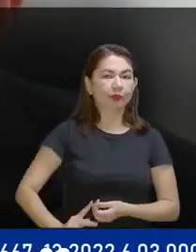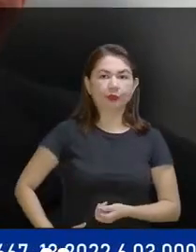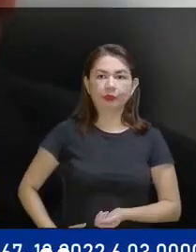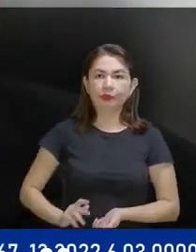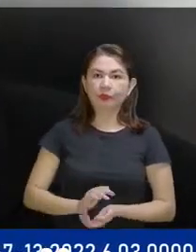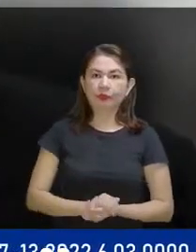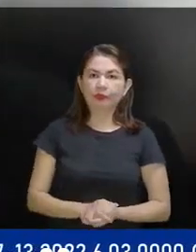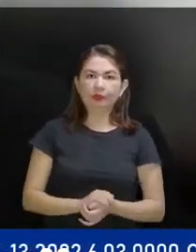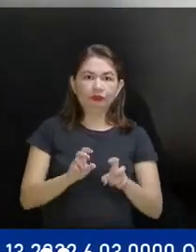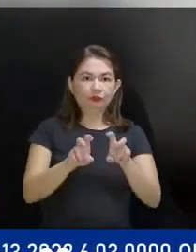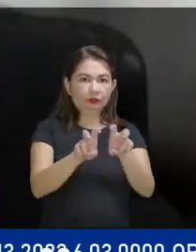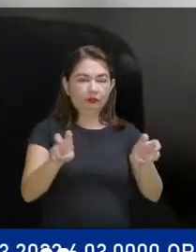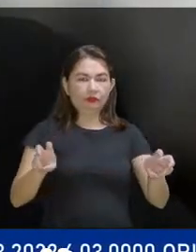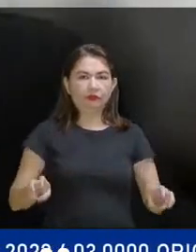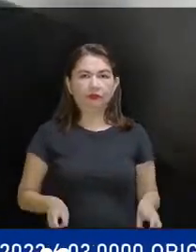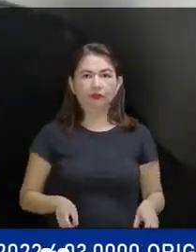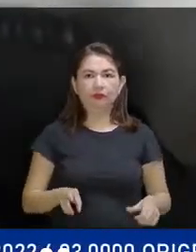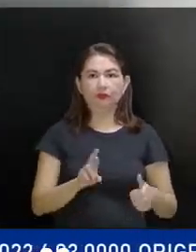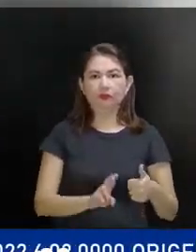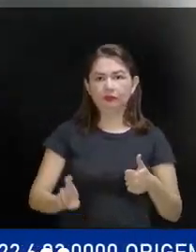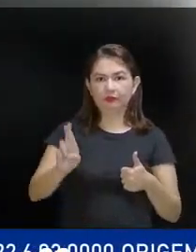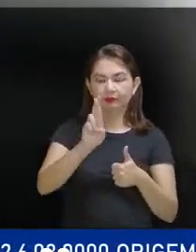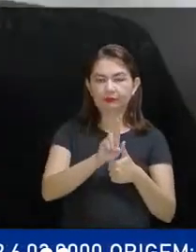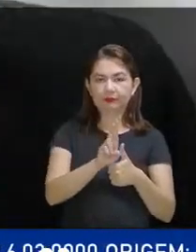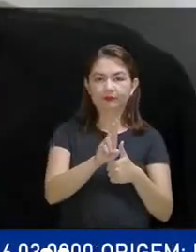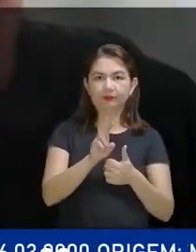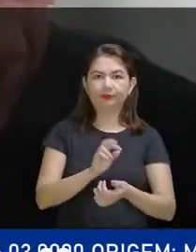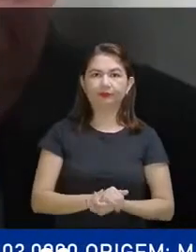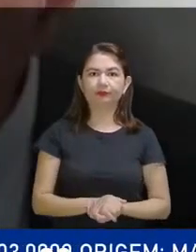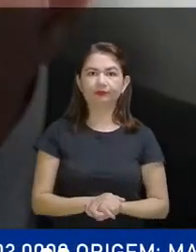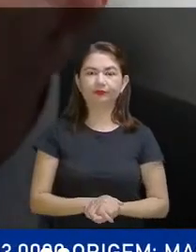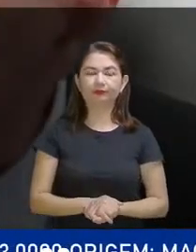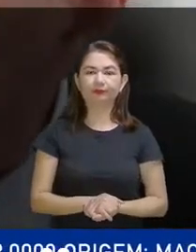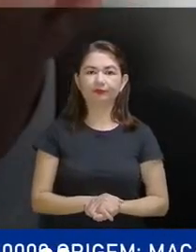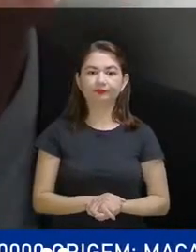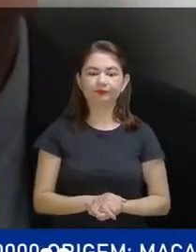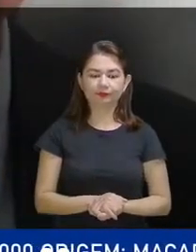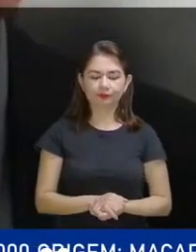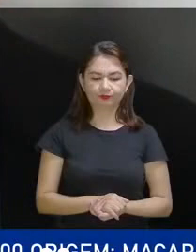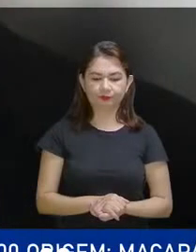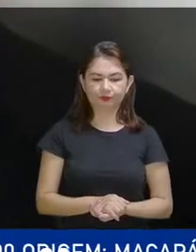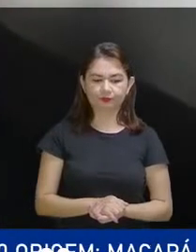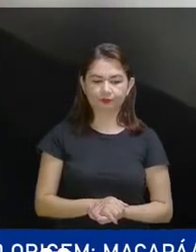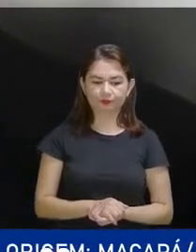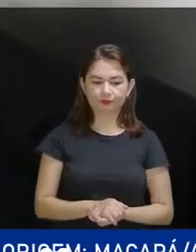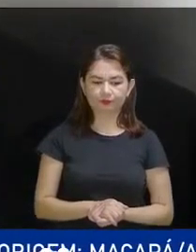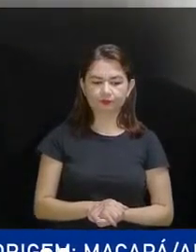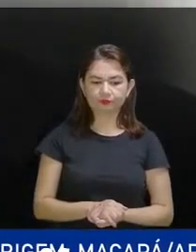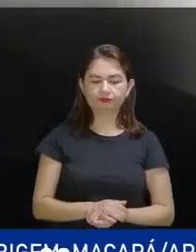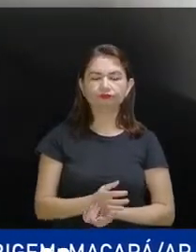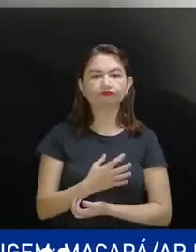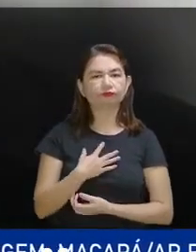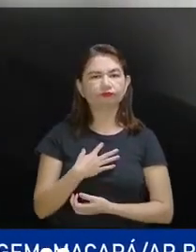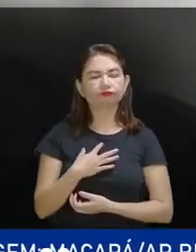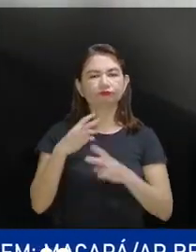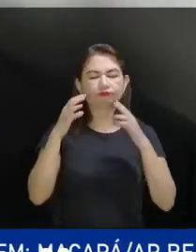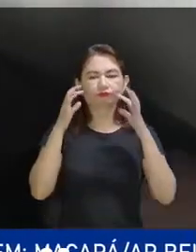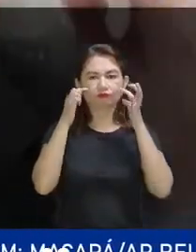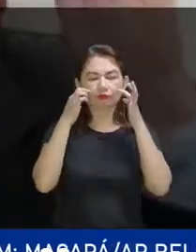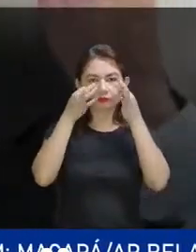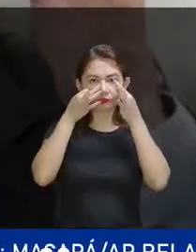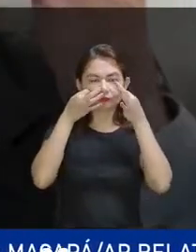ministro, senhora procuradora. Foco no juiz federal Anselmo Gonçalves. Com atenção, o voto do eminente